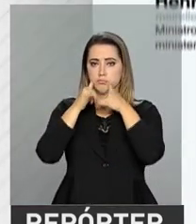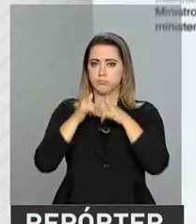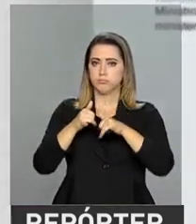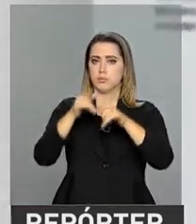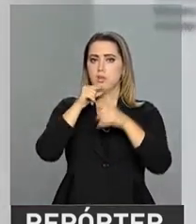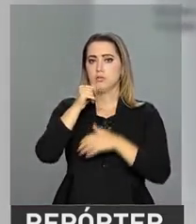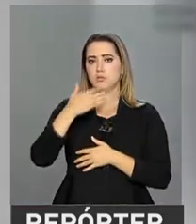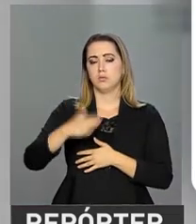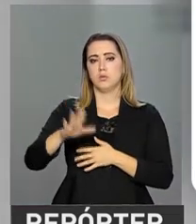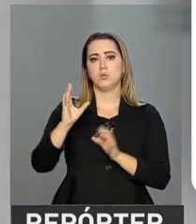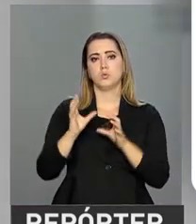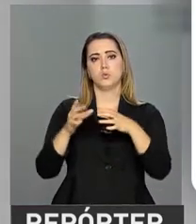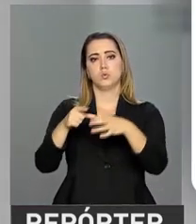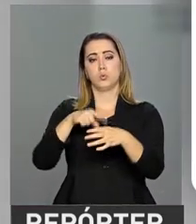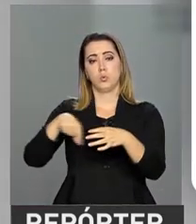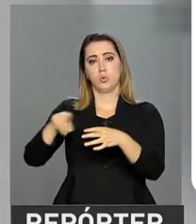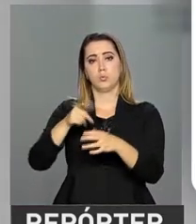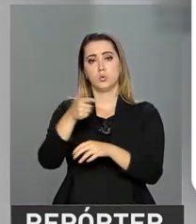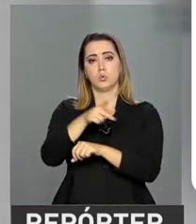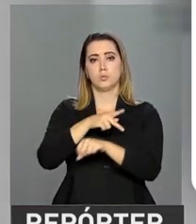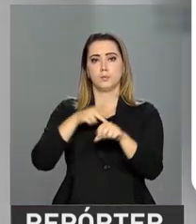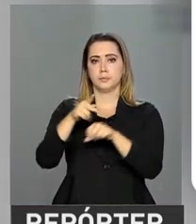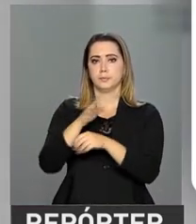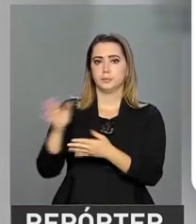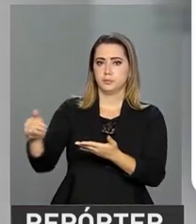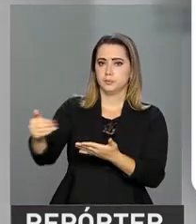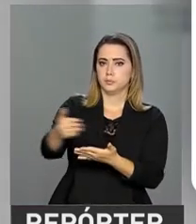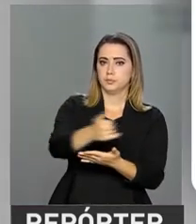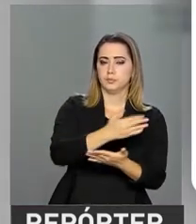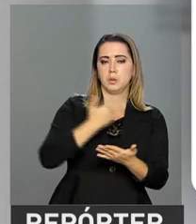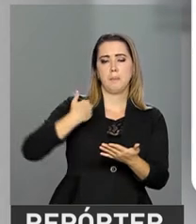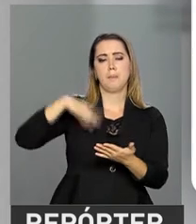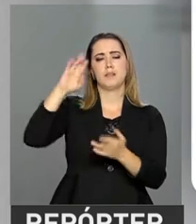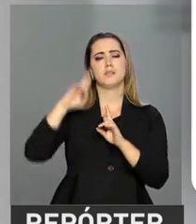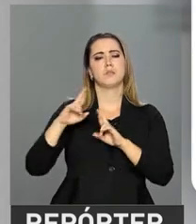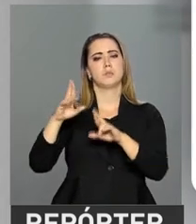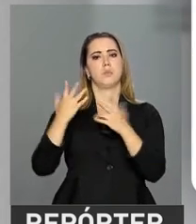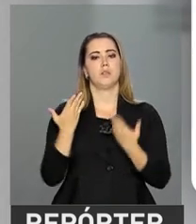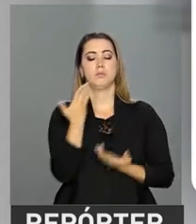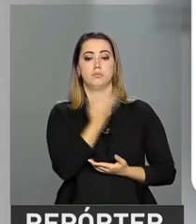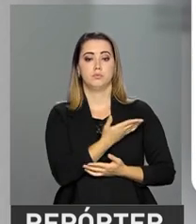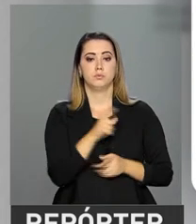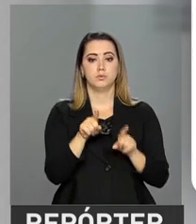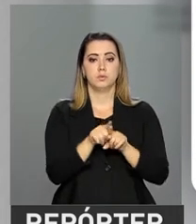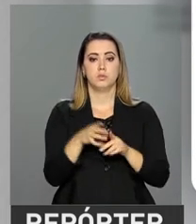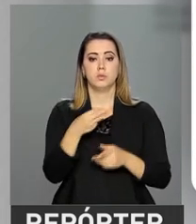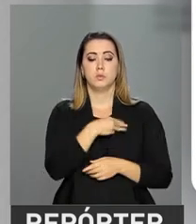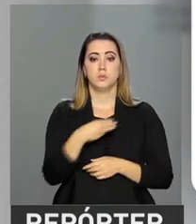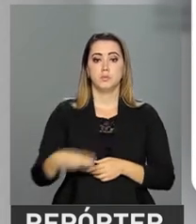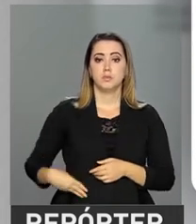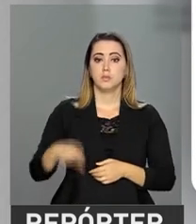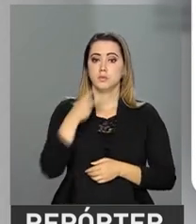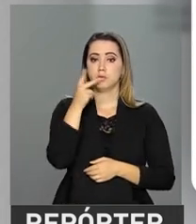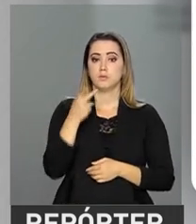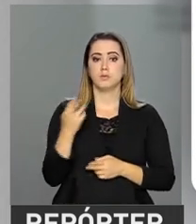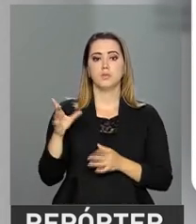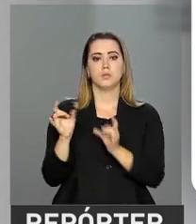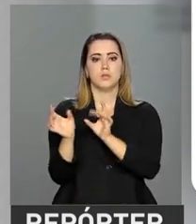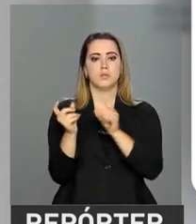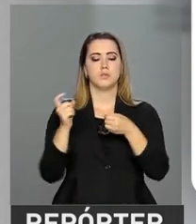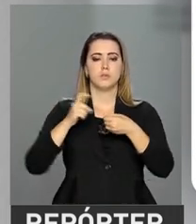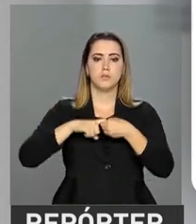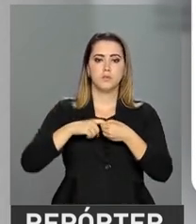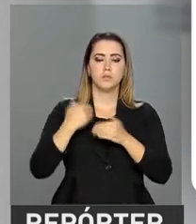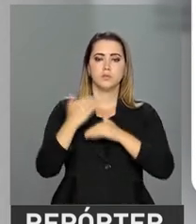grande participação de grupos internacionais com arrecadação acima do esperado para o ministro os leilões confirma a trajetória de recuperação